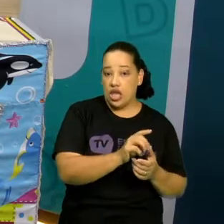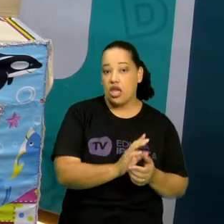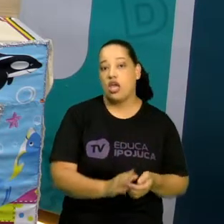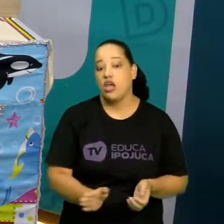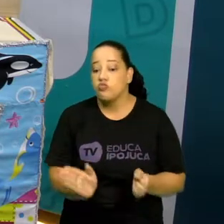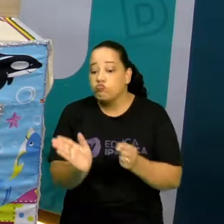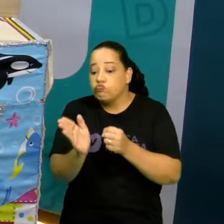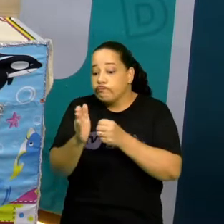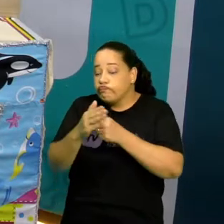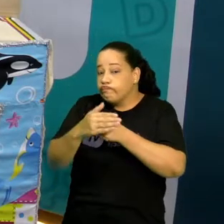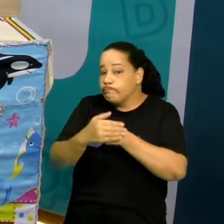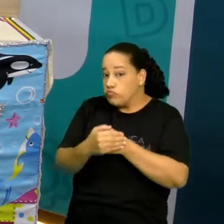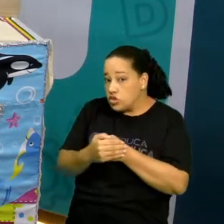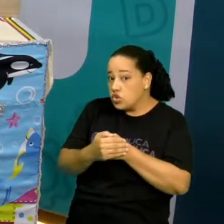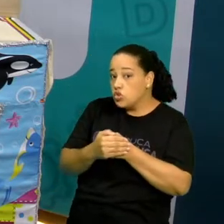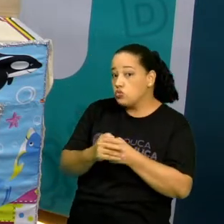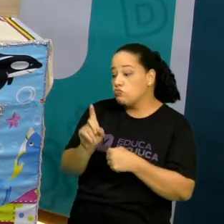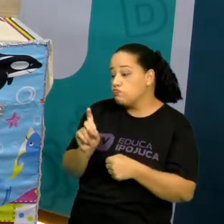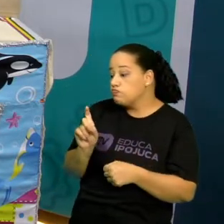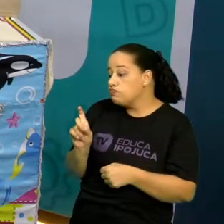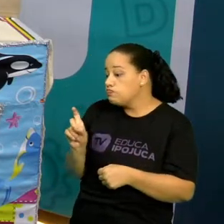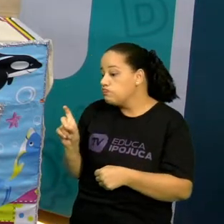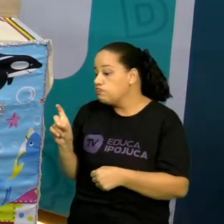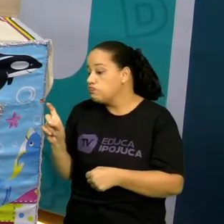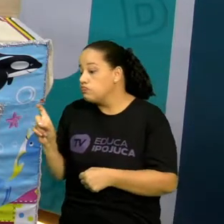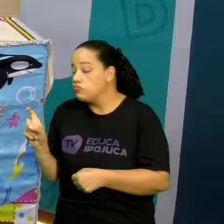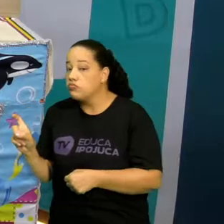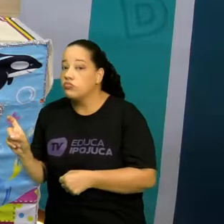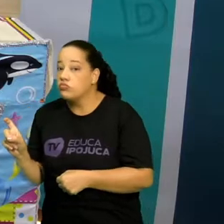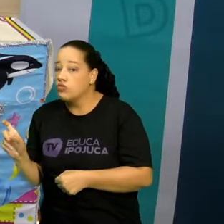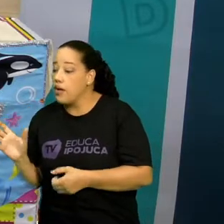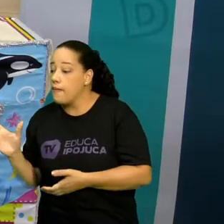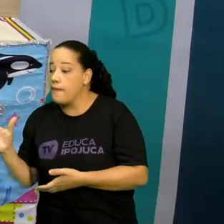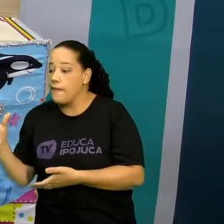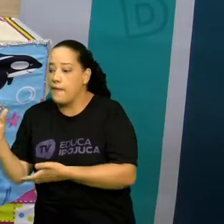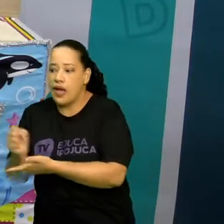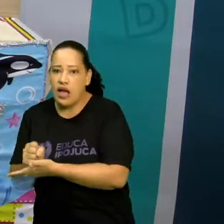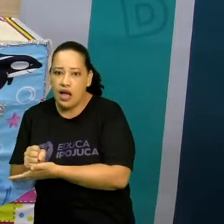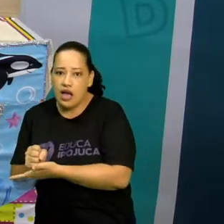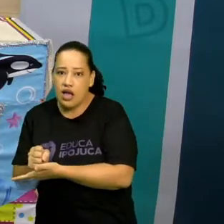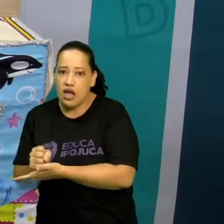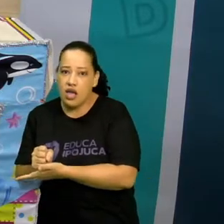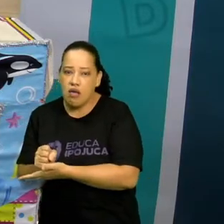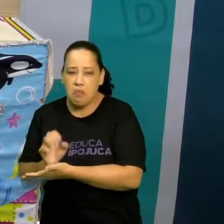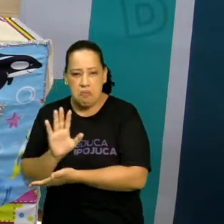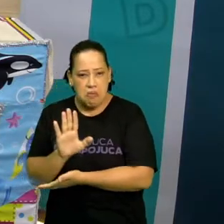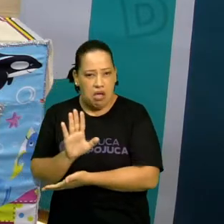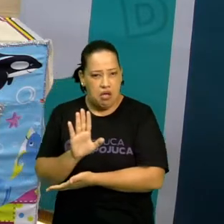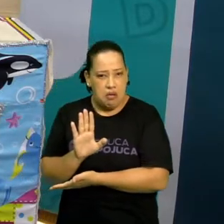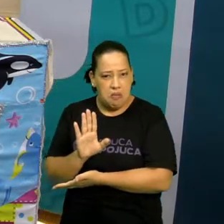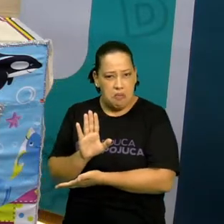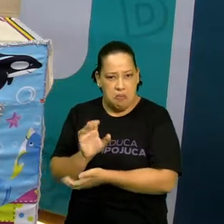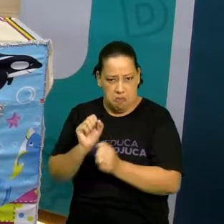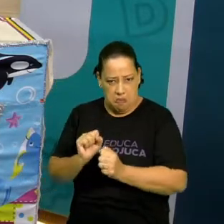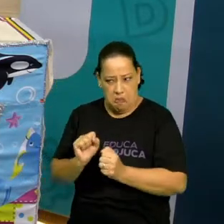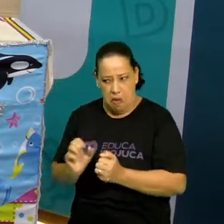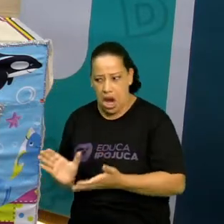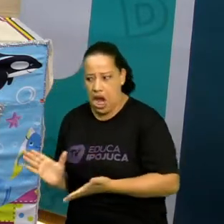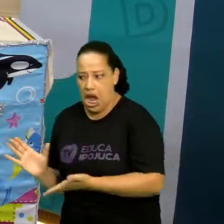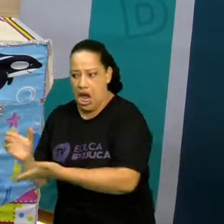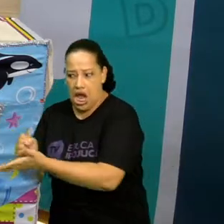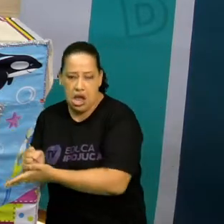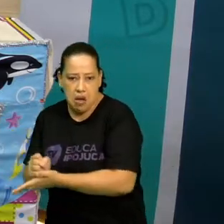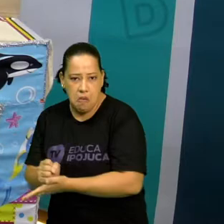escondido na horta pega o que pode pegar se ele ficou escondido